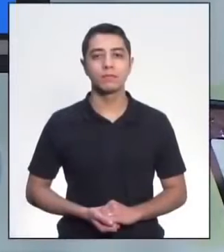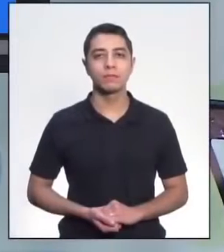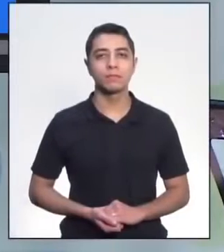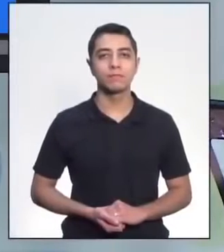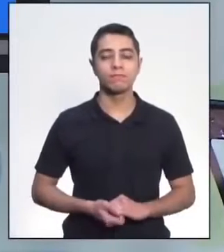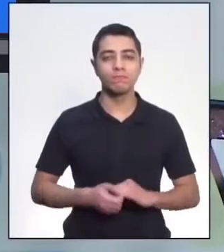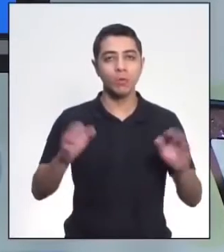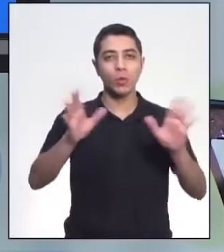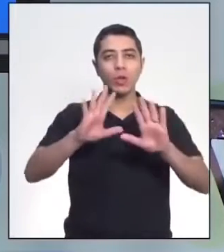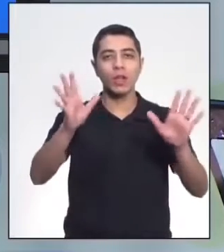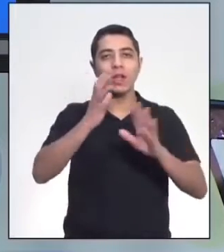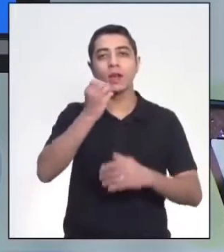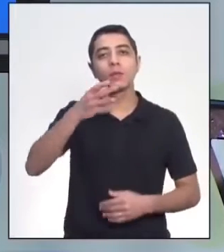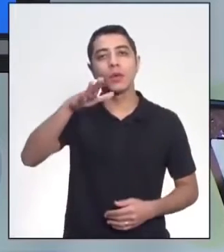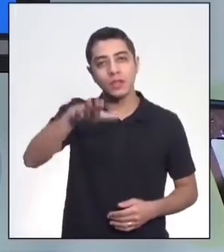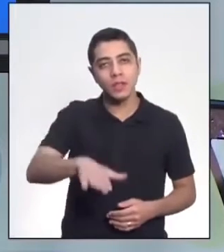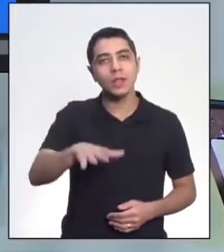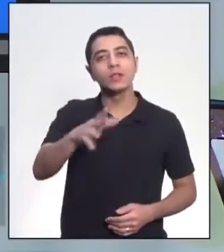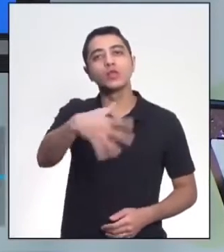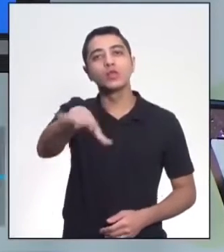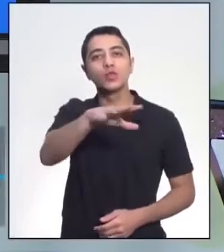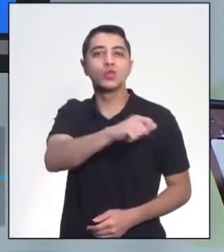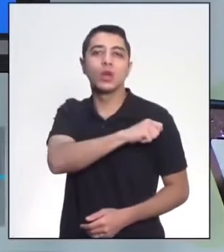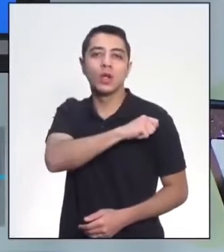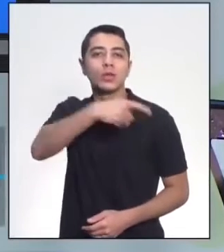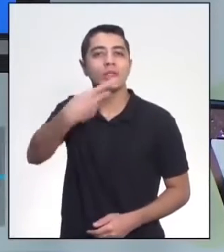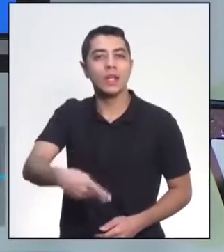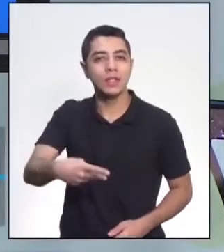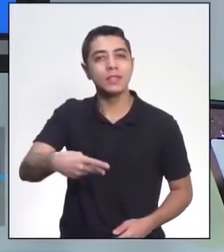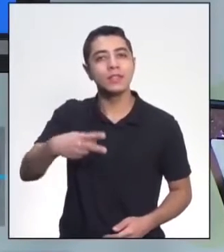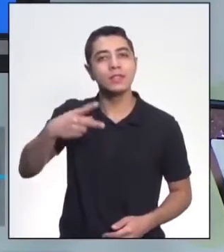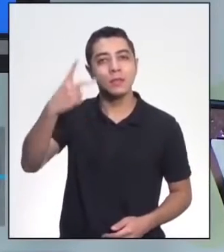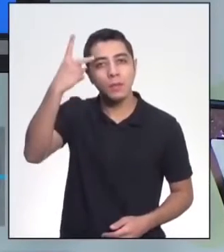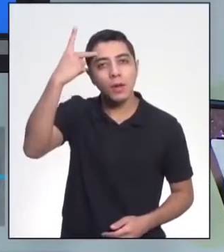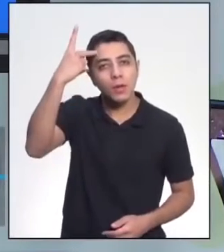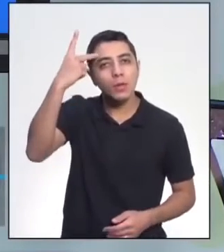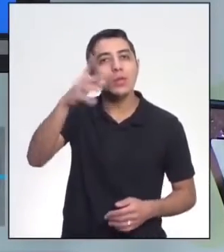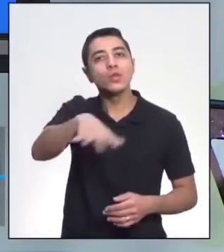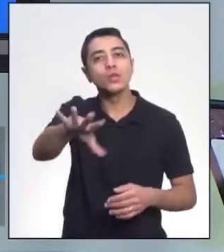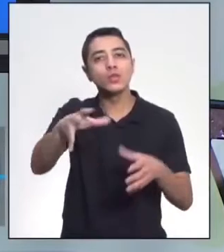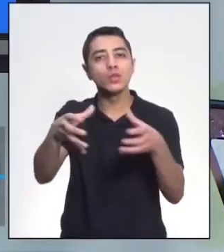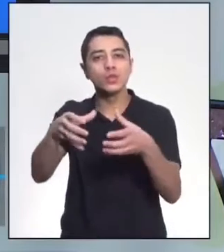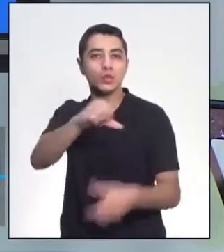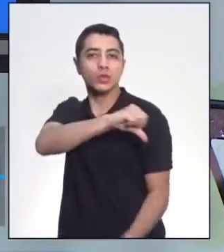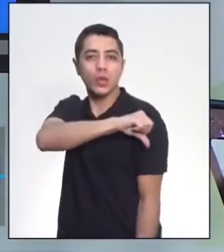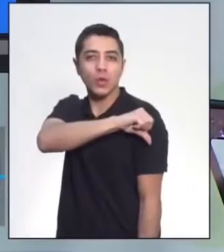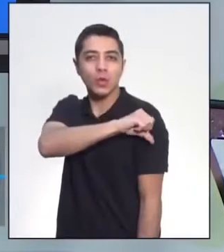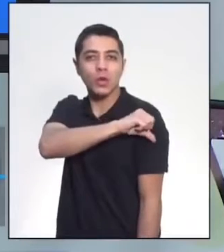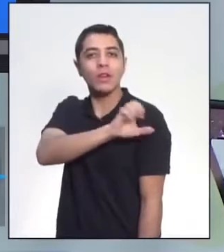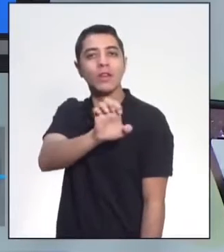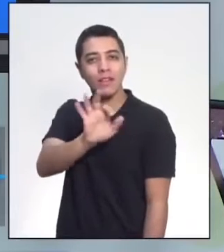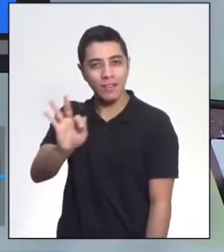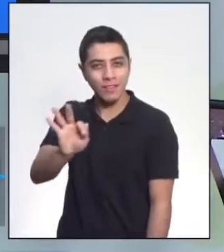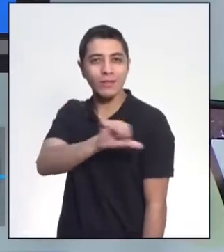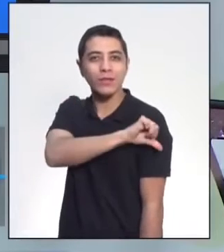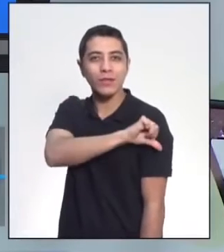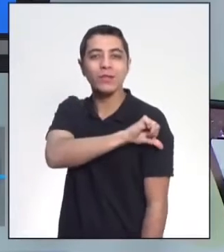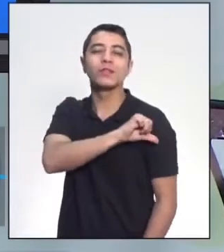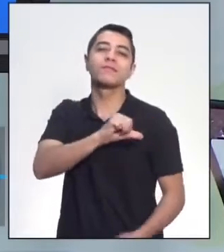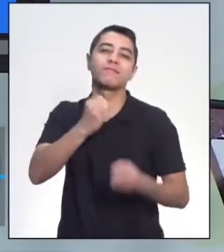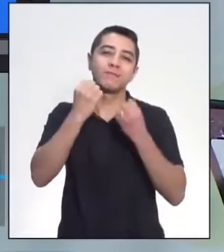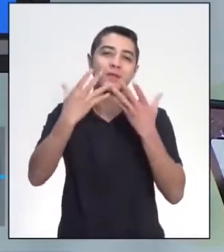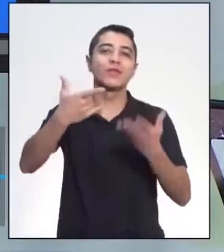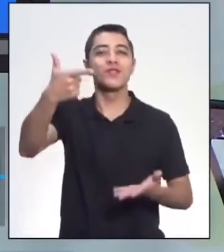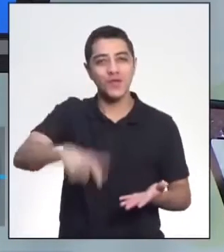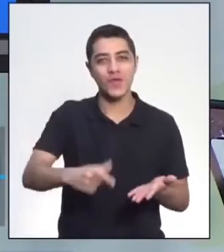Olá, boa tarde, queridos alunos do Estado de São Paulo, queridos alunos do nono ano do ensino fundamental. Estamos aqui mais uma vez para mais uma aula de